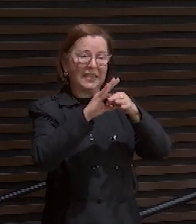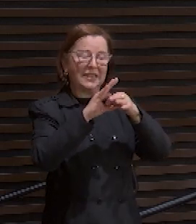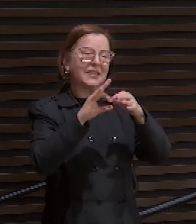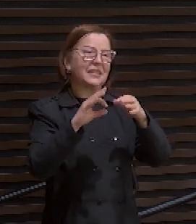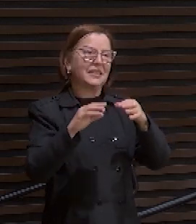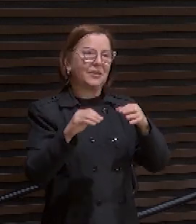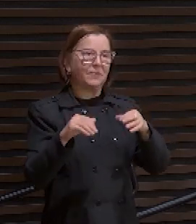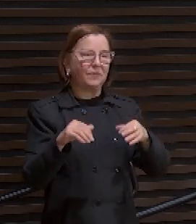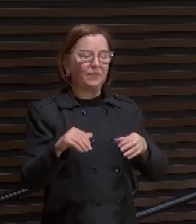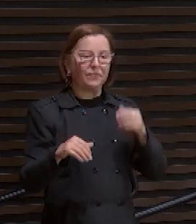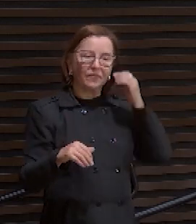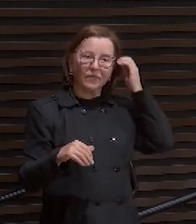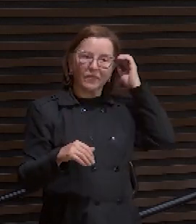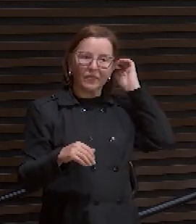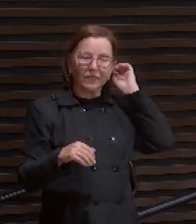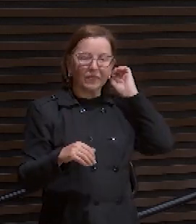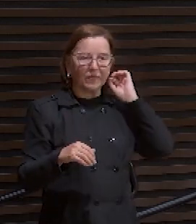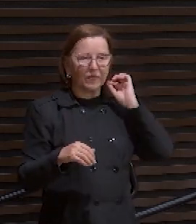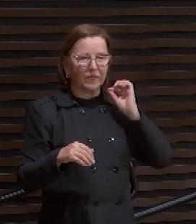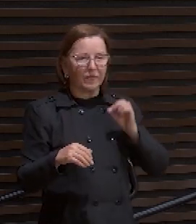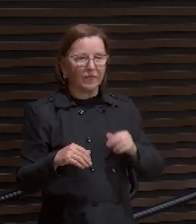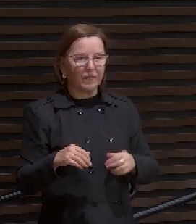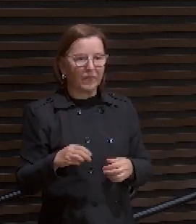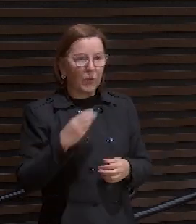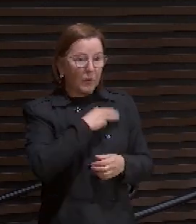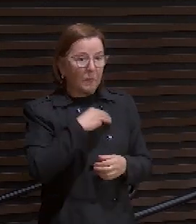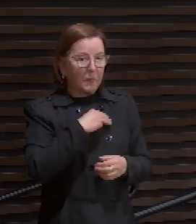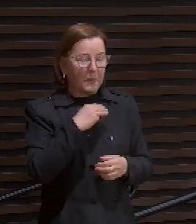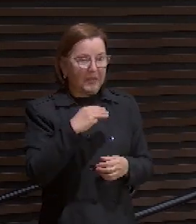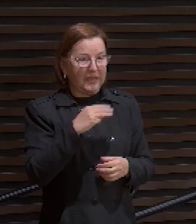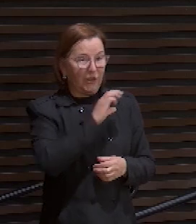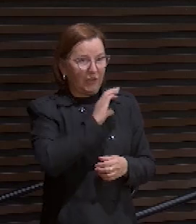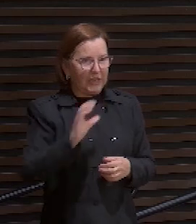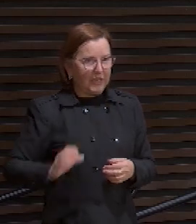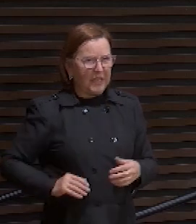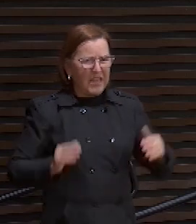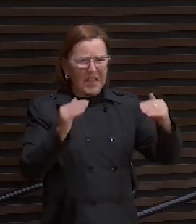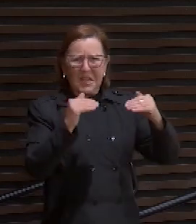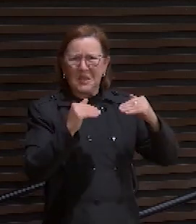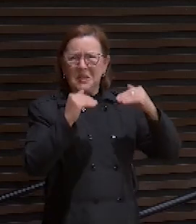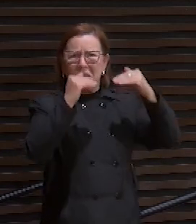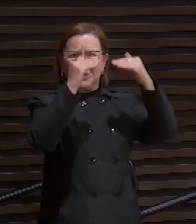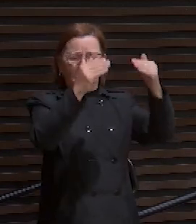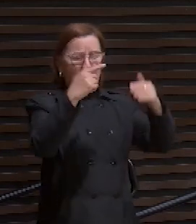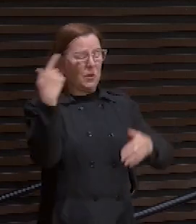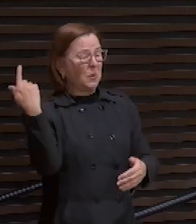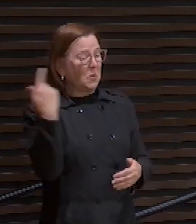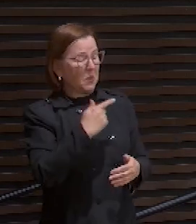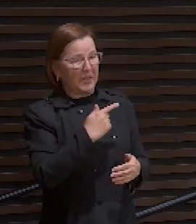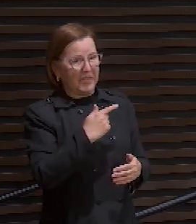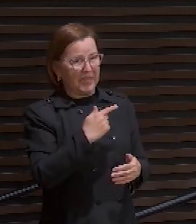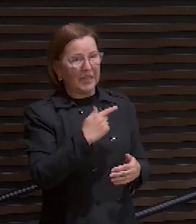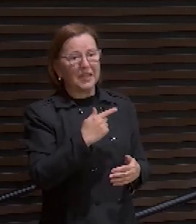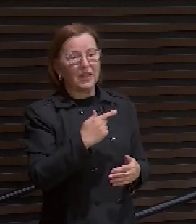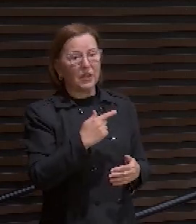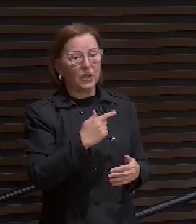O ministério de Cristo é tão superior ao ministério dos sacerdotes araônicos, quanto a